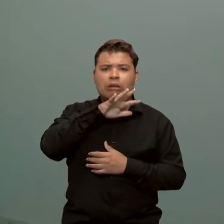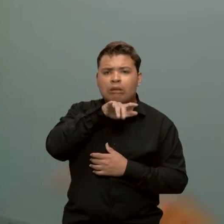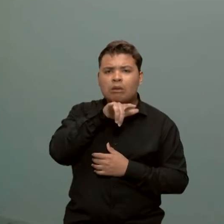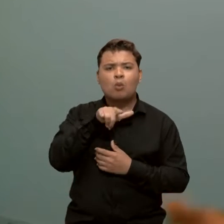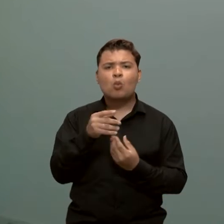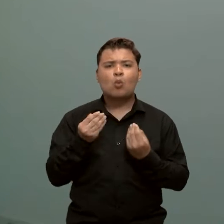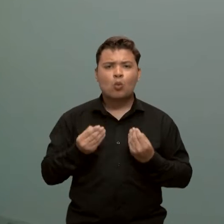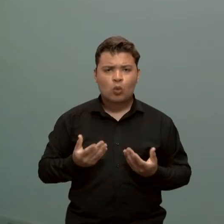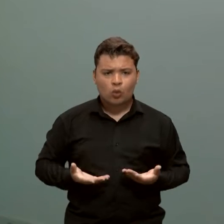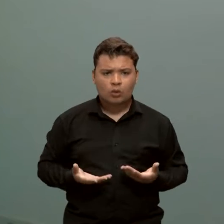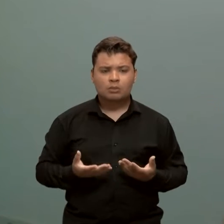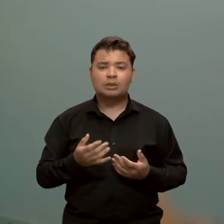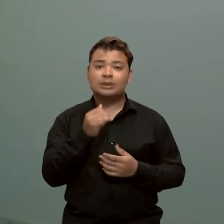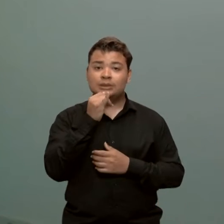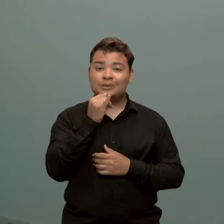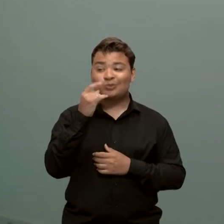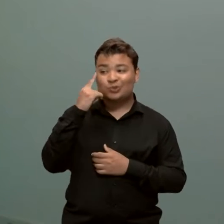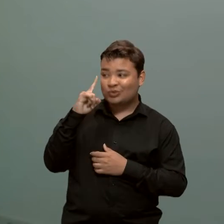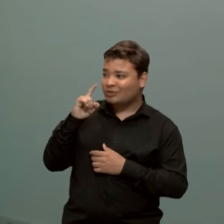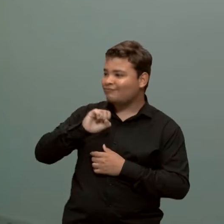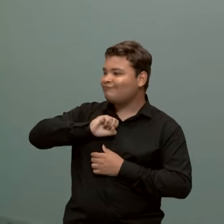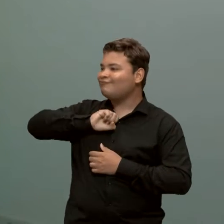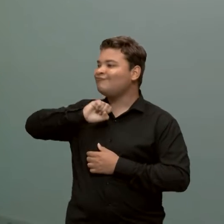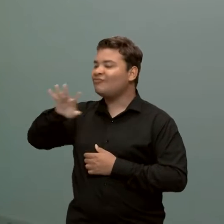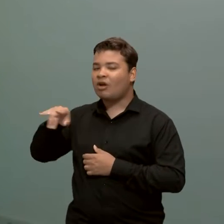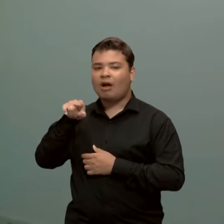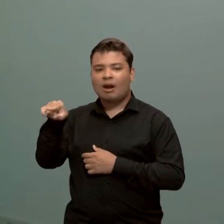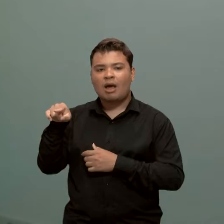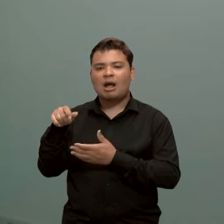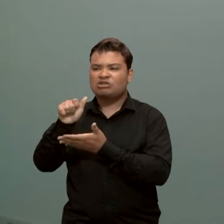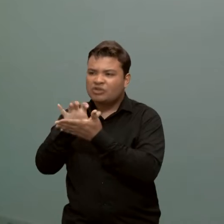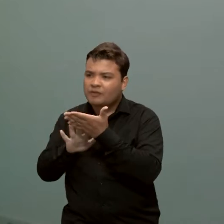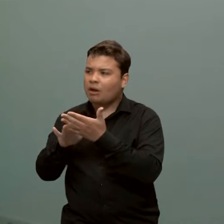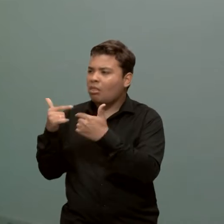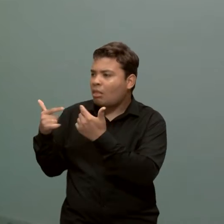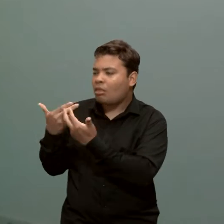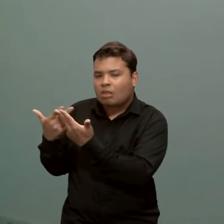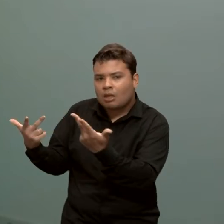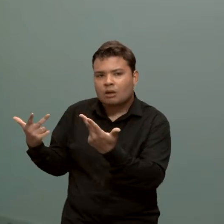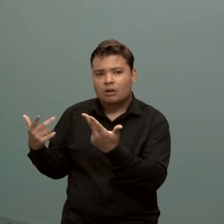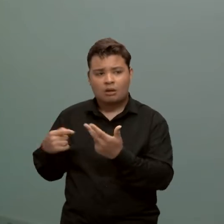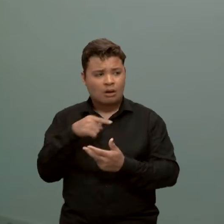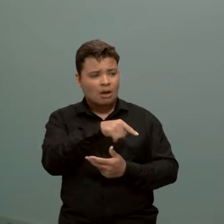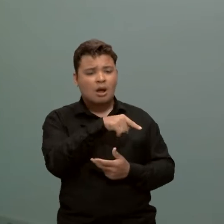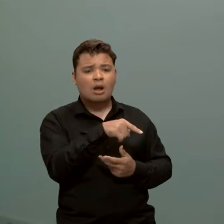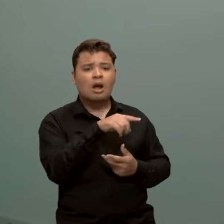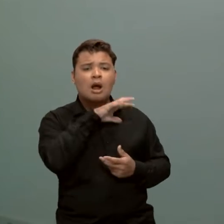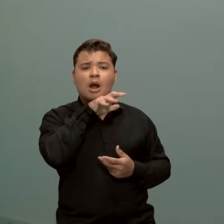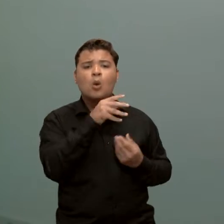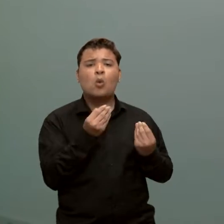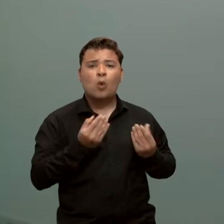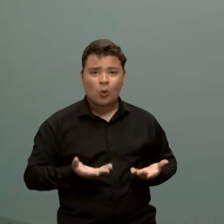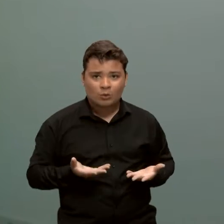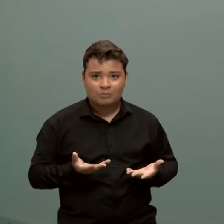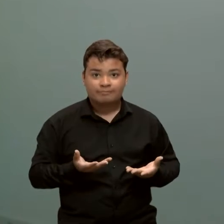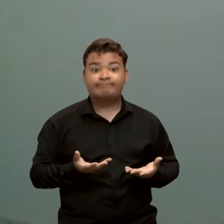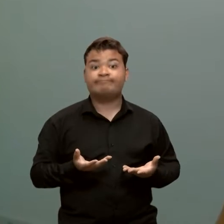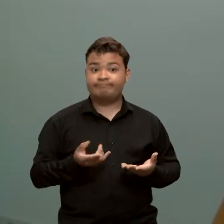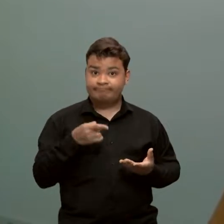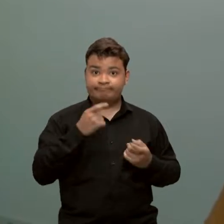estudante passando o dia fora, fazendo atividades, e ele fica trancado no quarto. é um ponto que tem que ser levado em